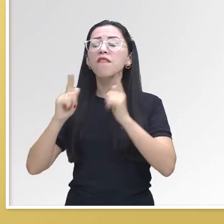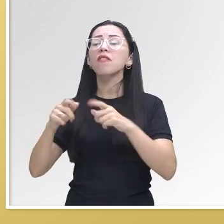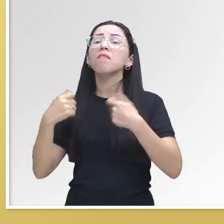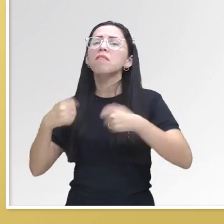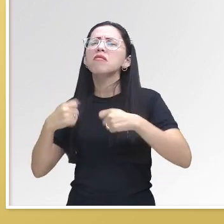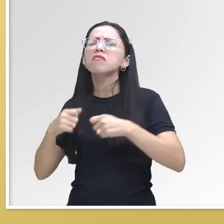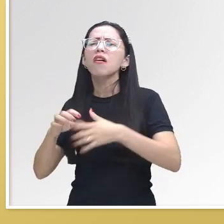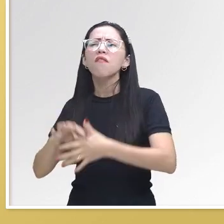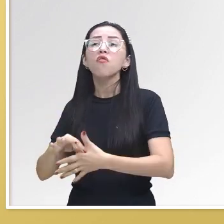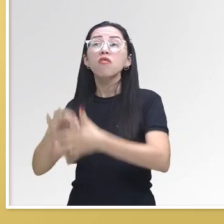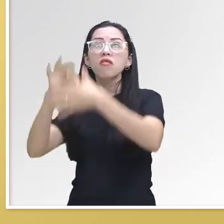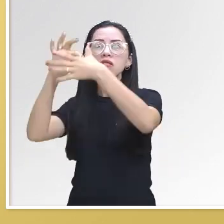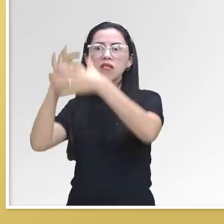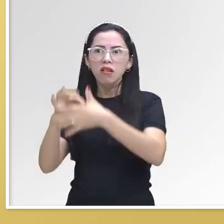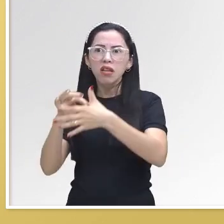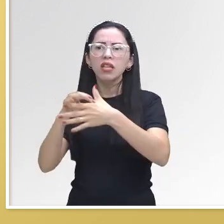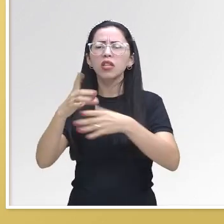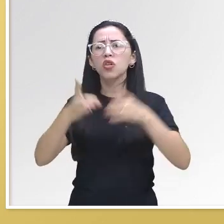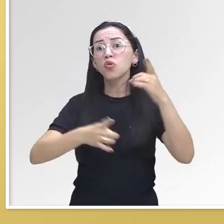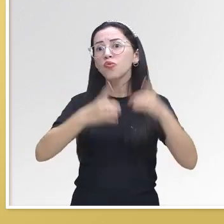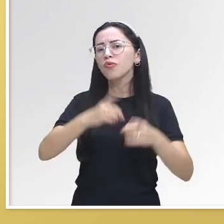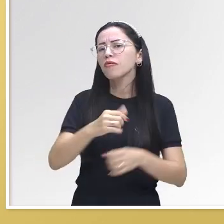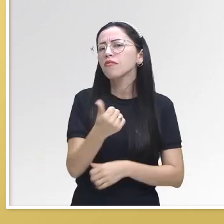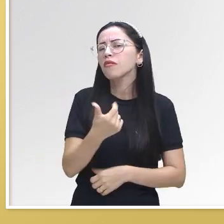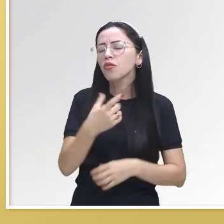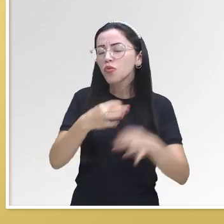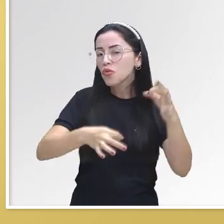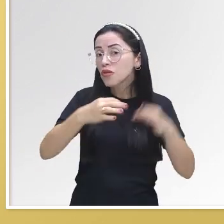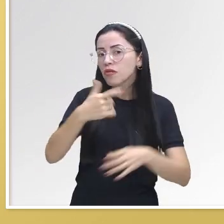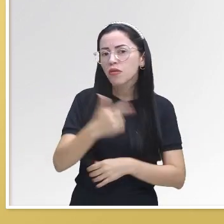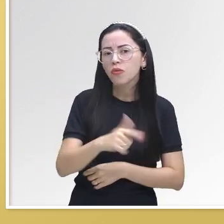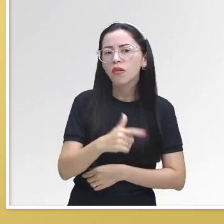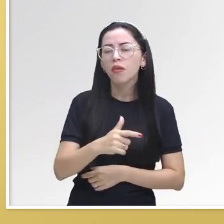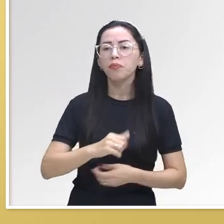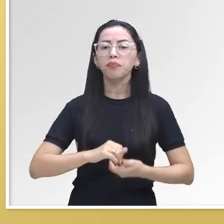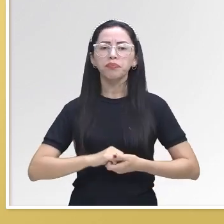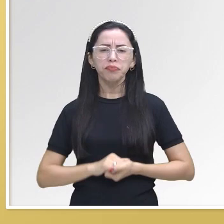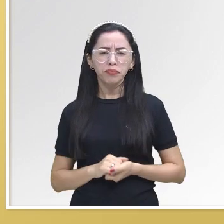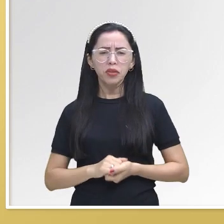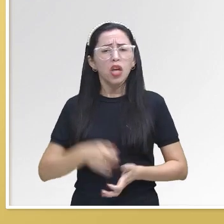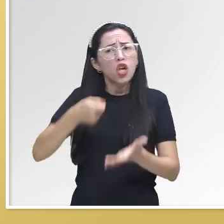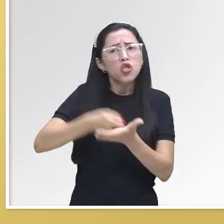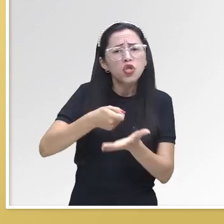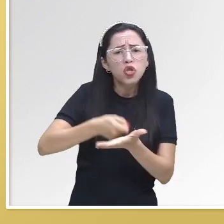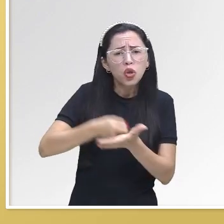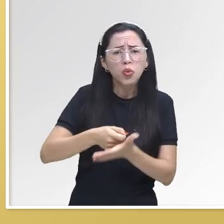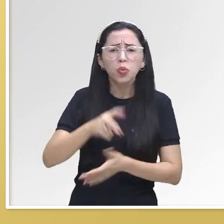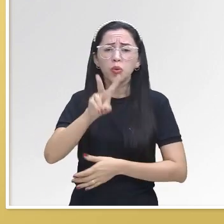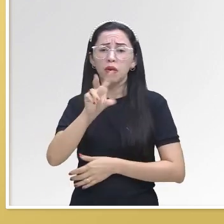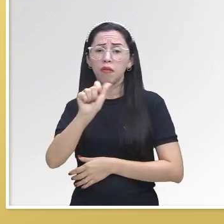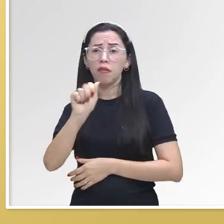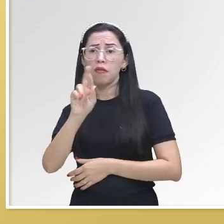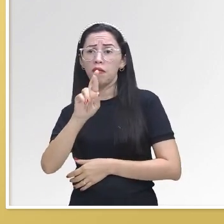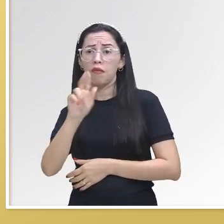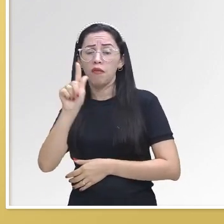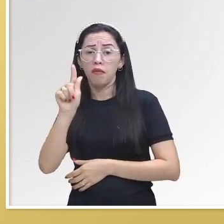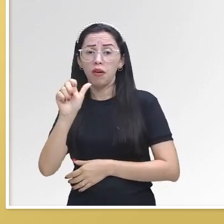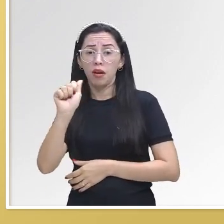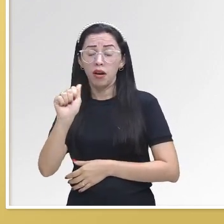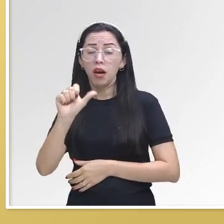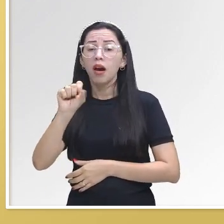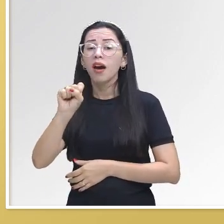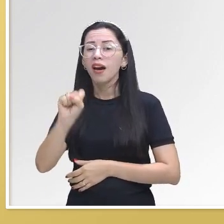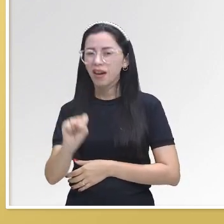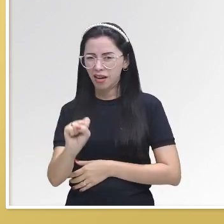que acabasse com tanta injustiça. Na ditadura Vargas, direitos trabalhistas, sindicais, previdenciários e voto